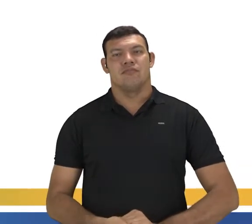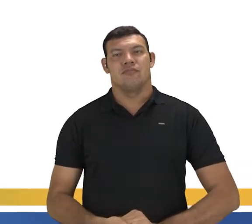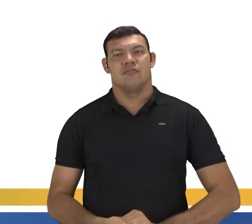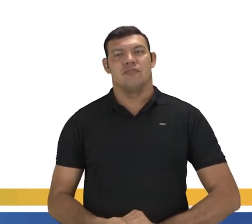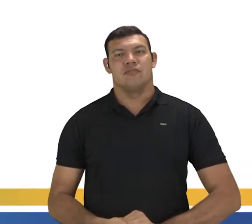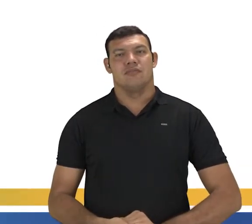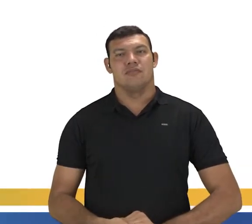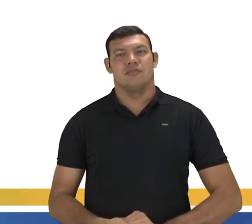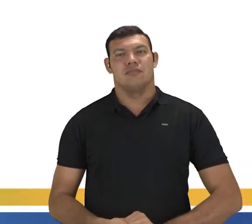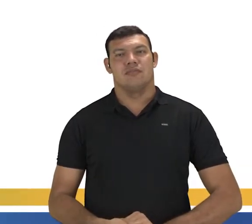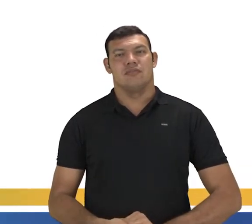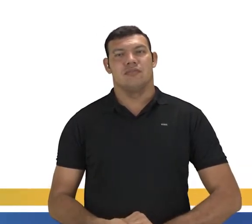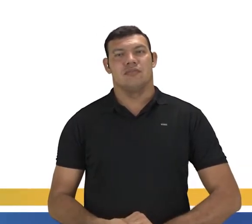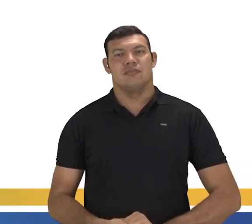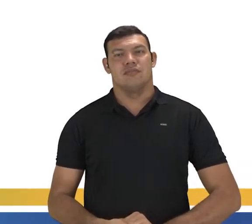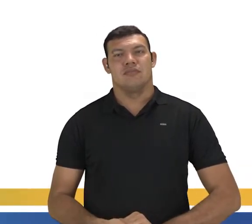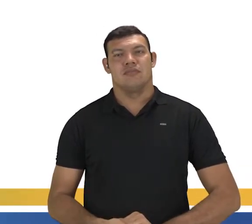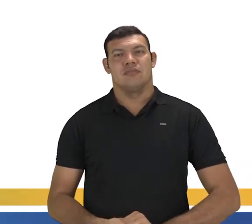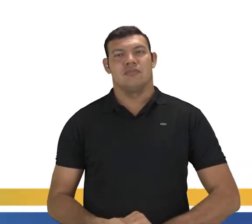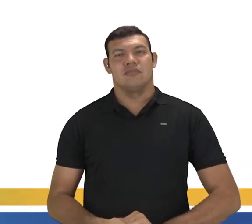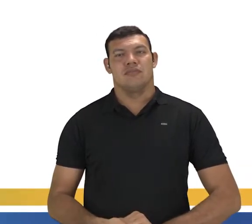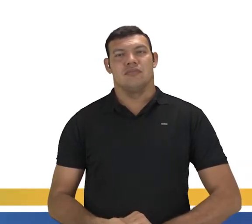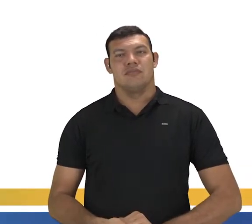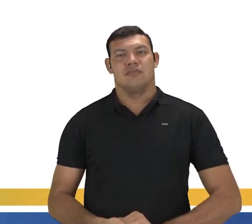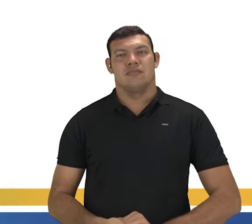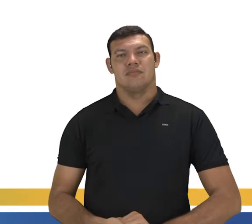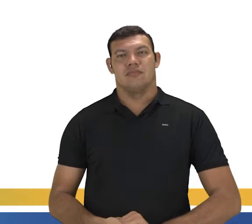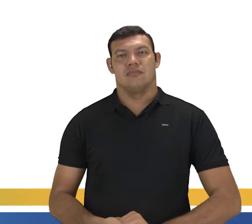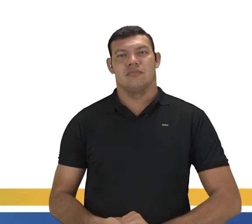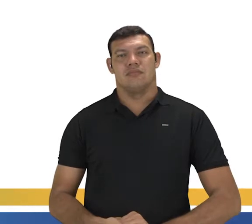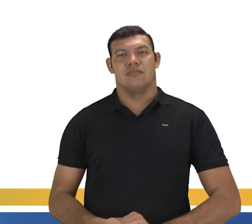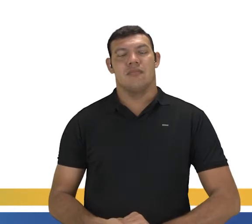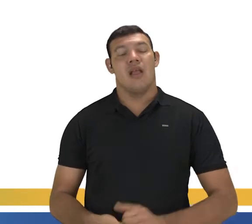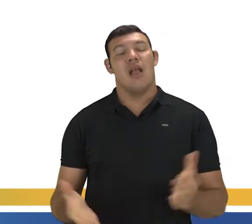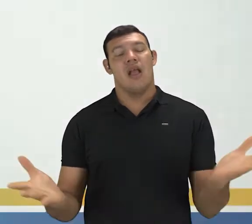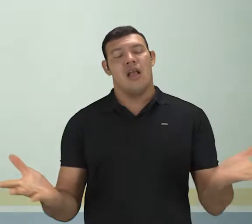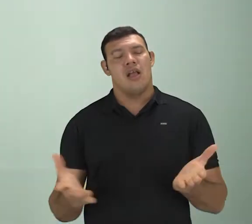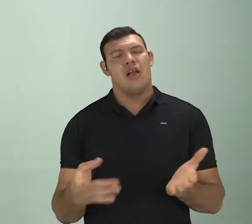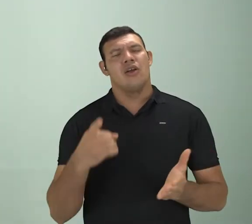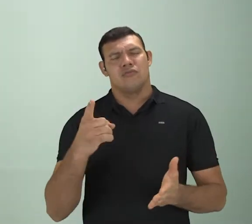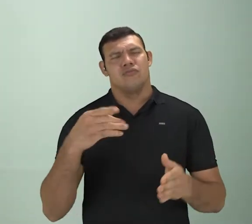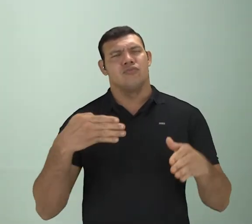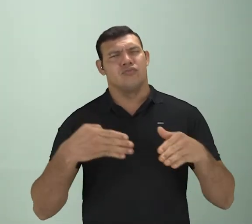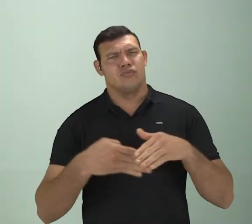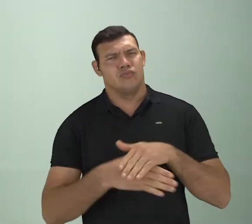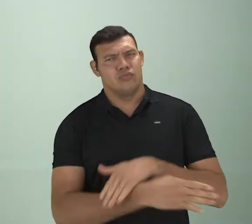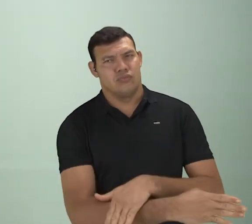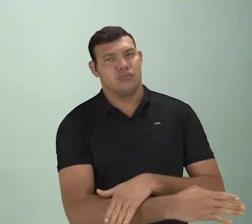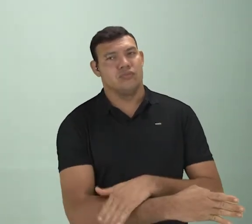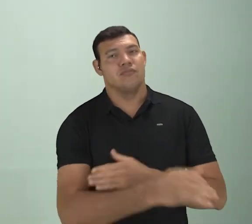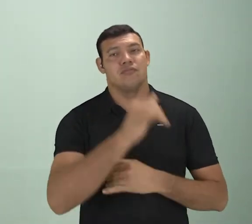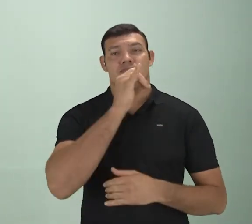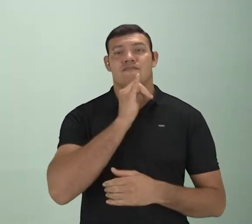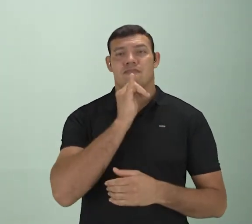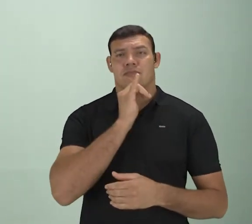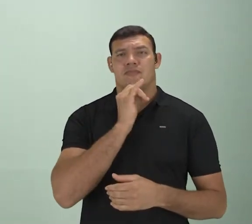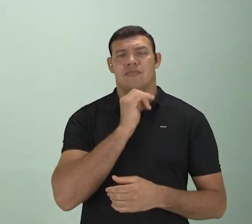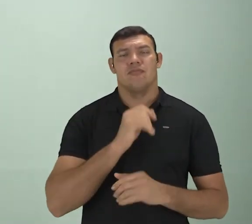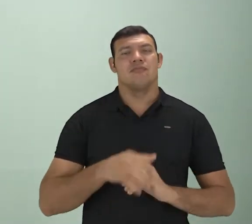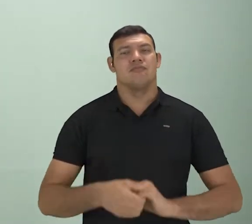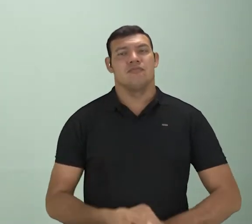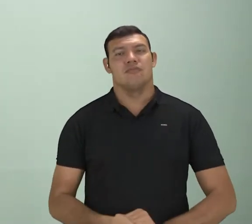lá ok bom então agora que você já se acostumaram com alguns exemplos late